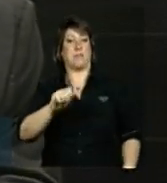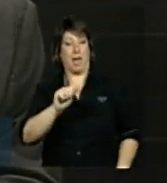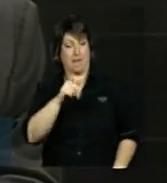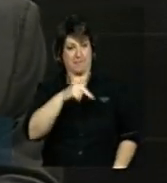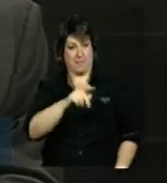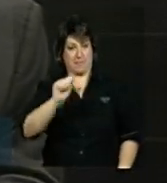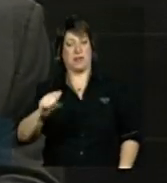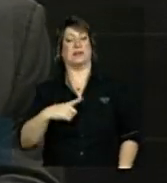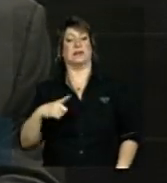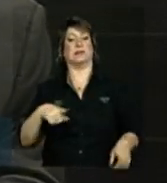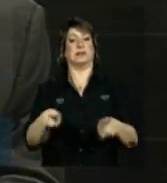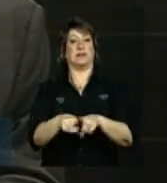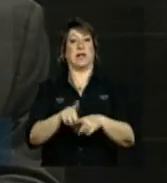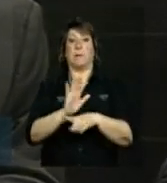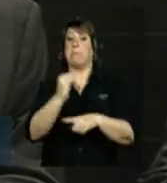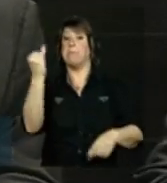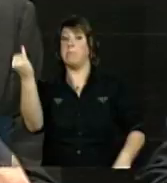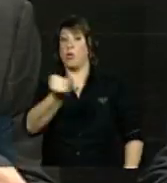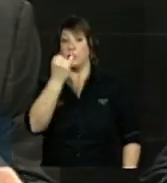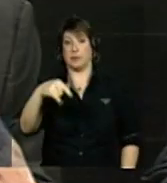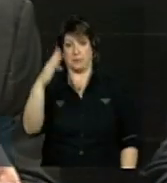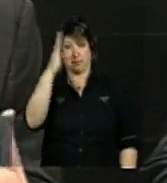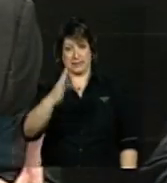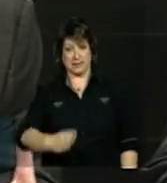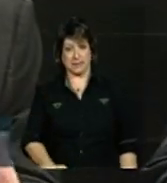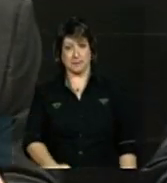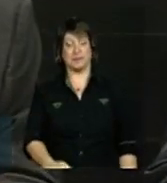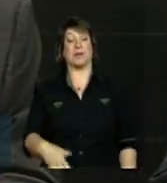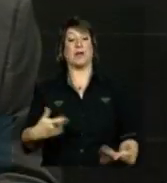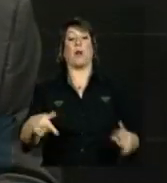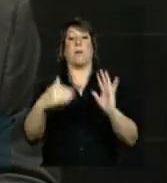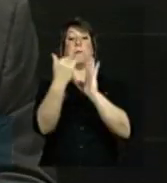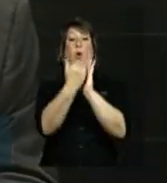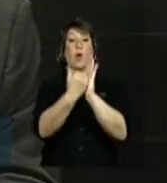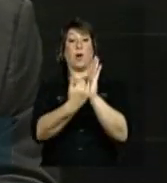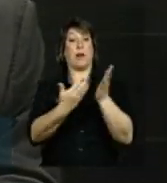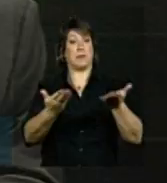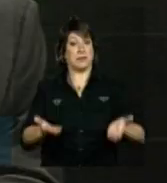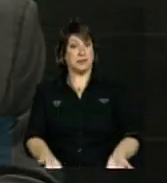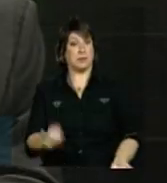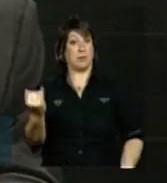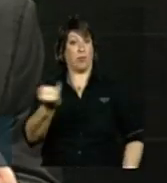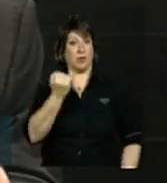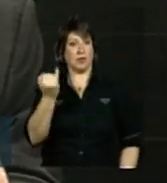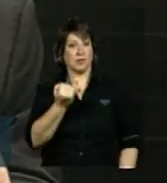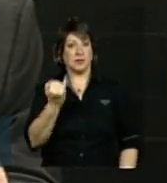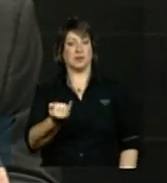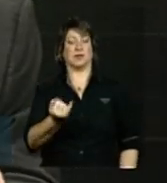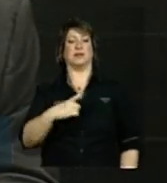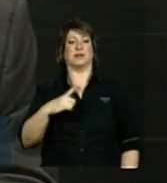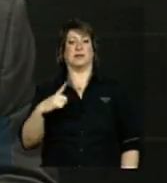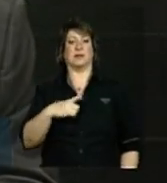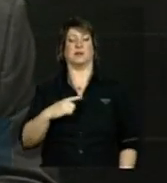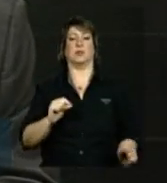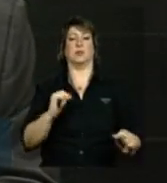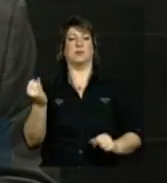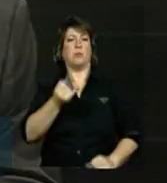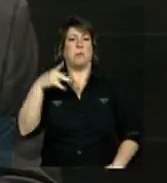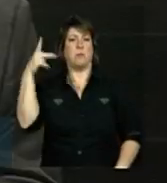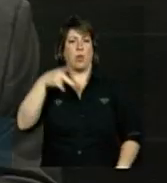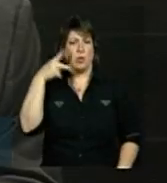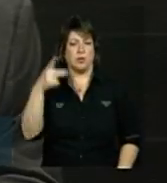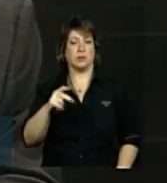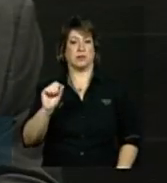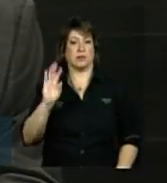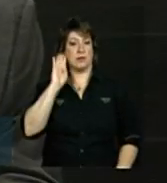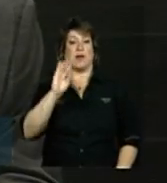importantíssimos para a agricultura familiar brasileira. Então, programas dessa natureza, junto com uma política vigorosa de valorização do salário